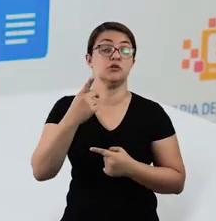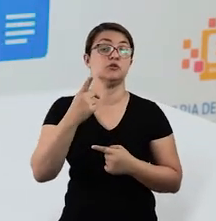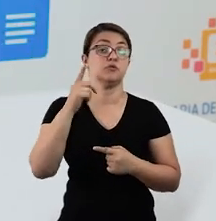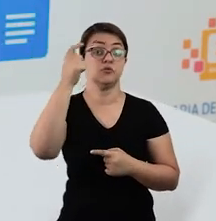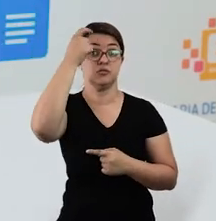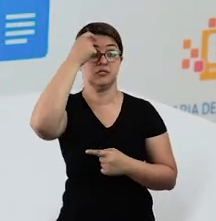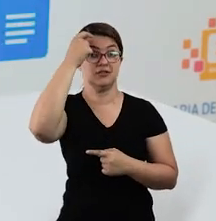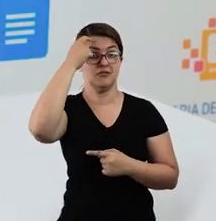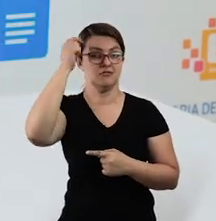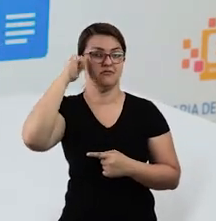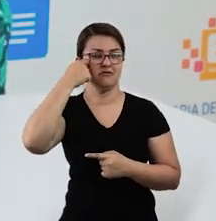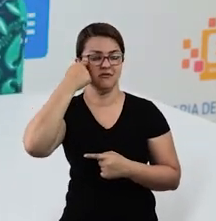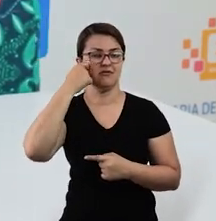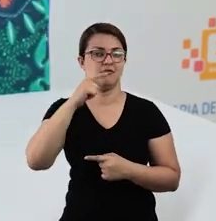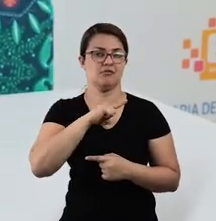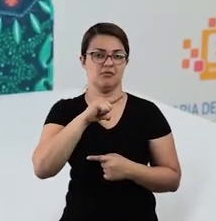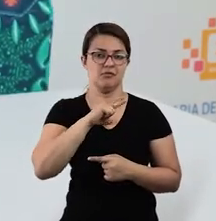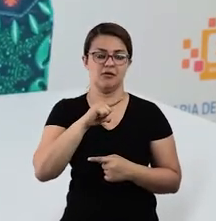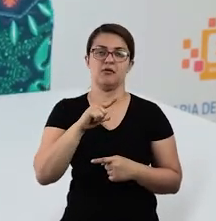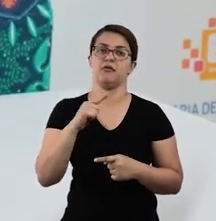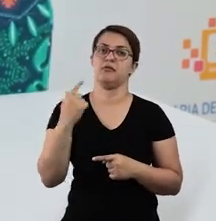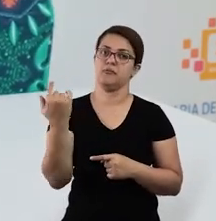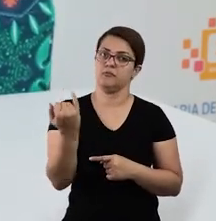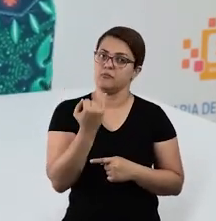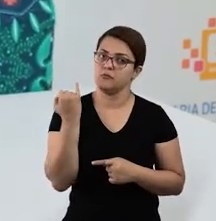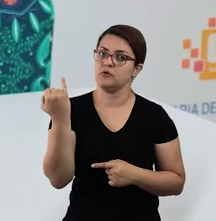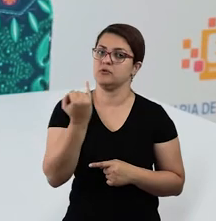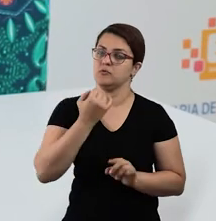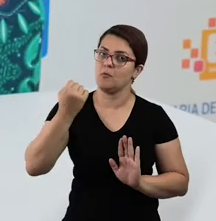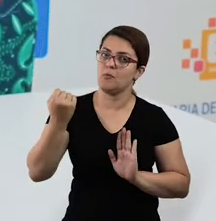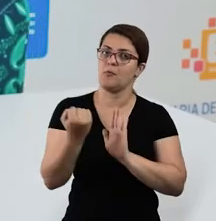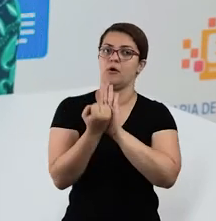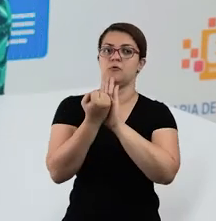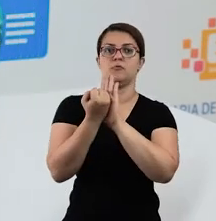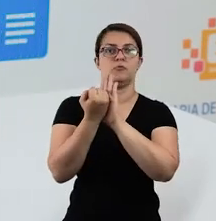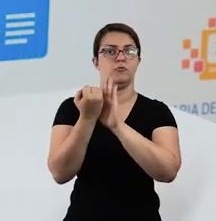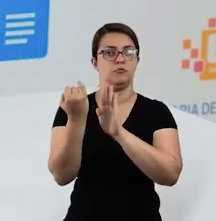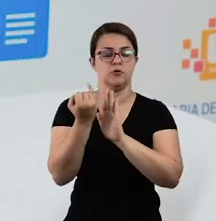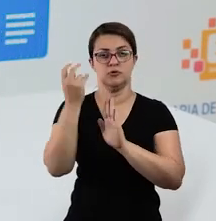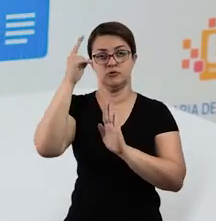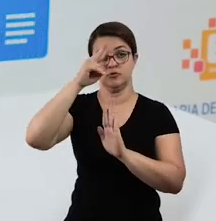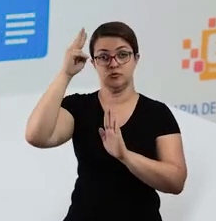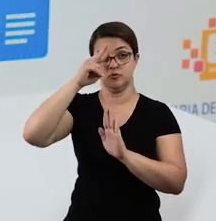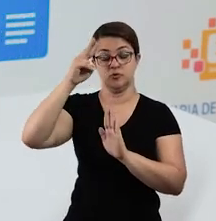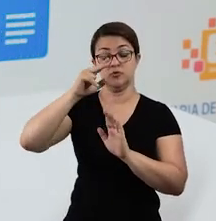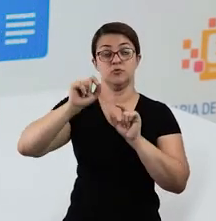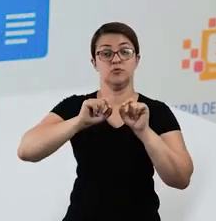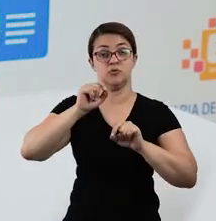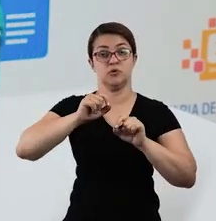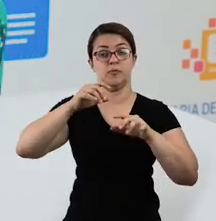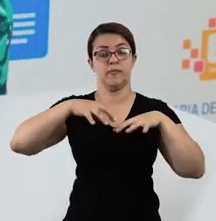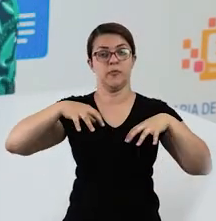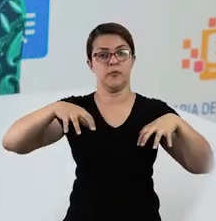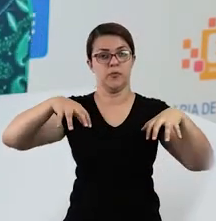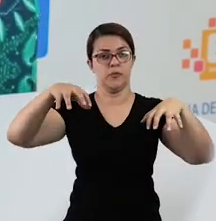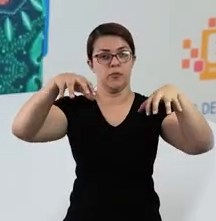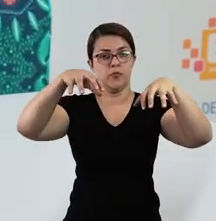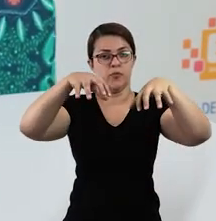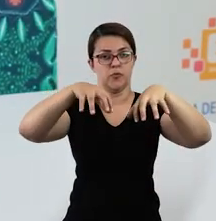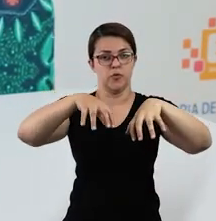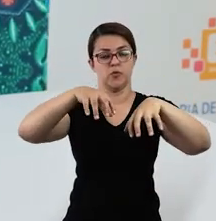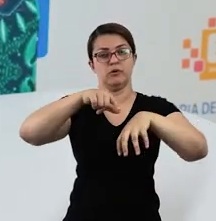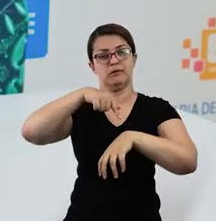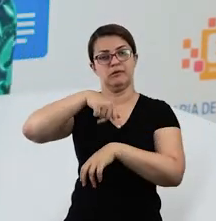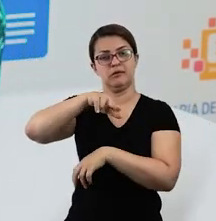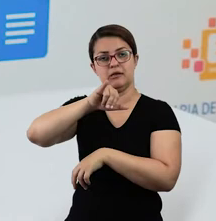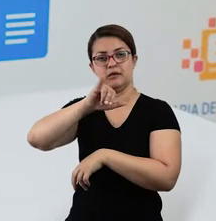trás do Dia da Consciência Negra tem uma data muito importante, uma história muito importante dos quilombos, uma esperança para os negros